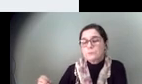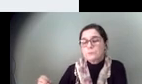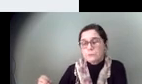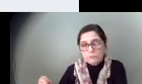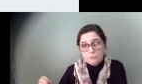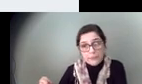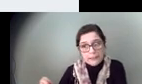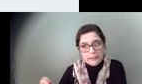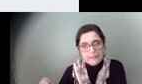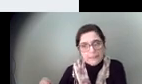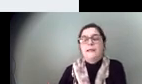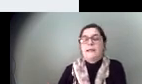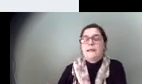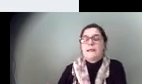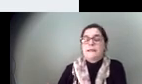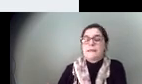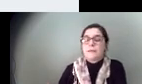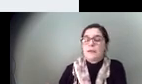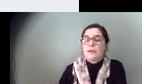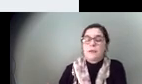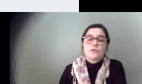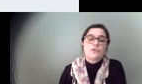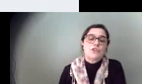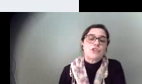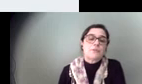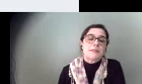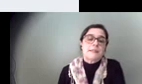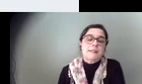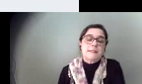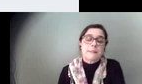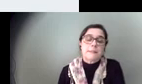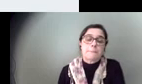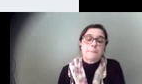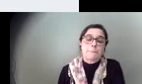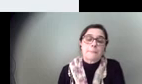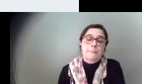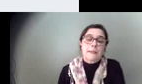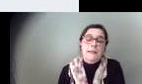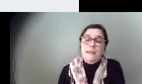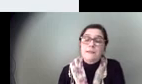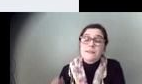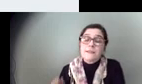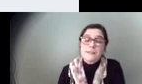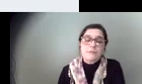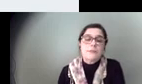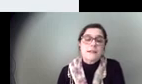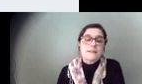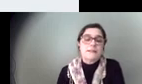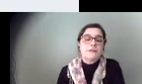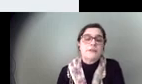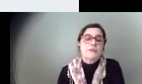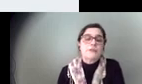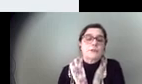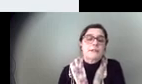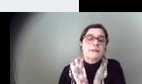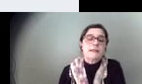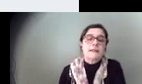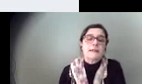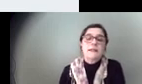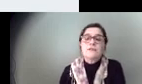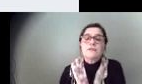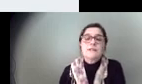diagnóstico para saber realmente onde a gente precisa fazer as